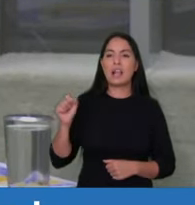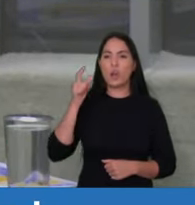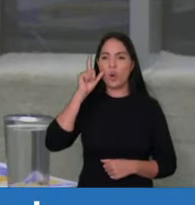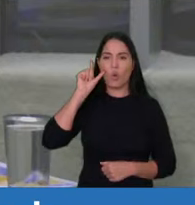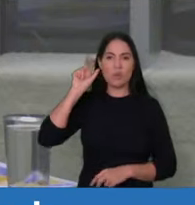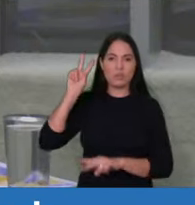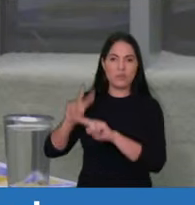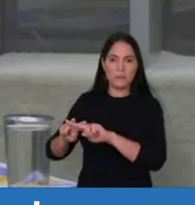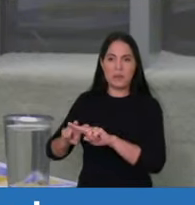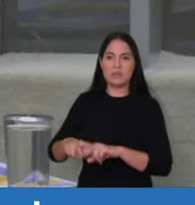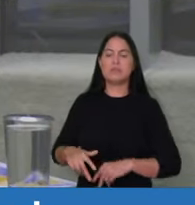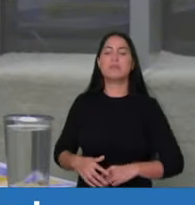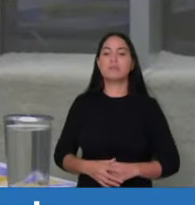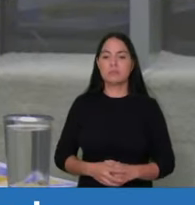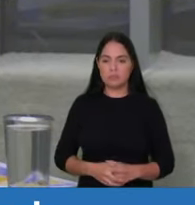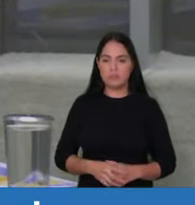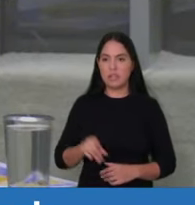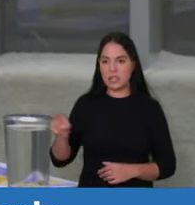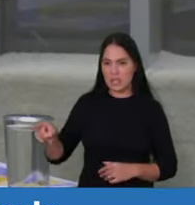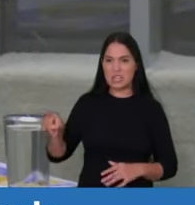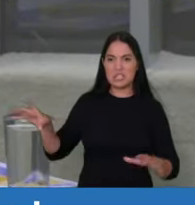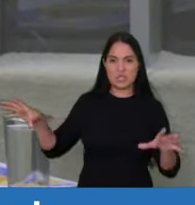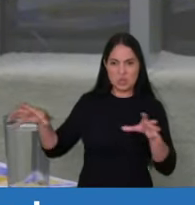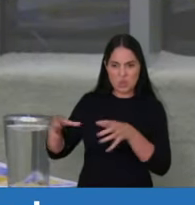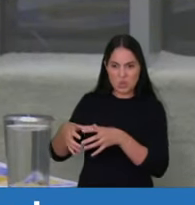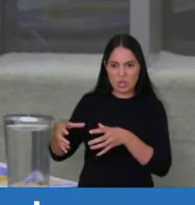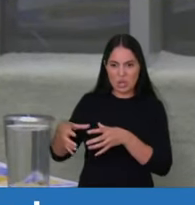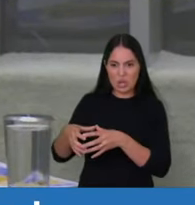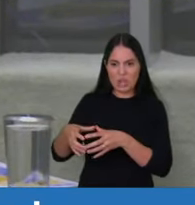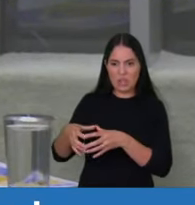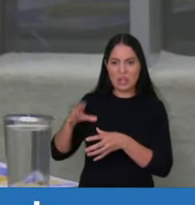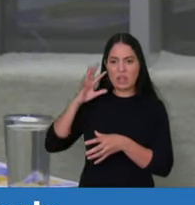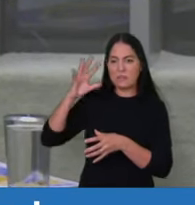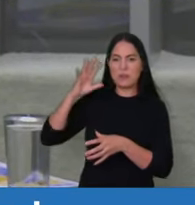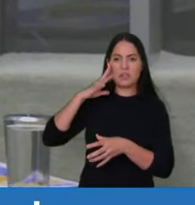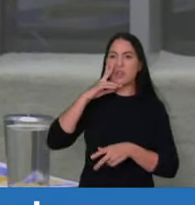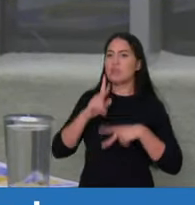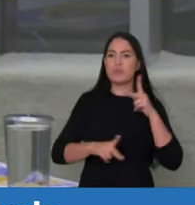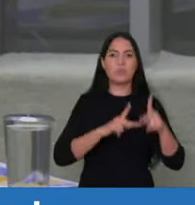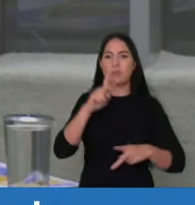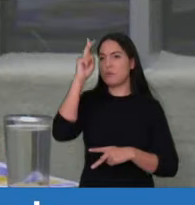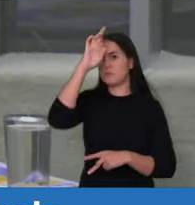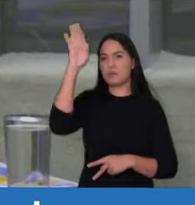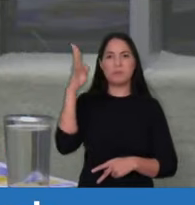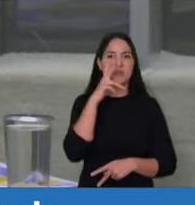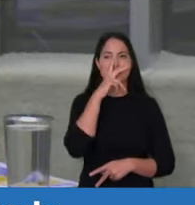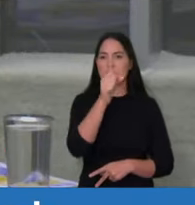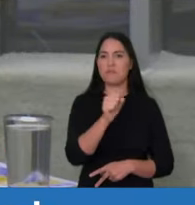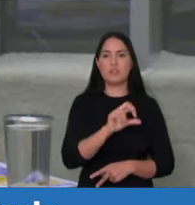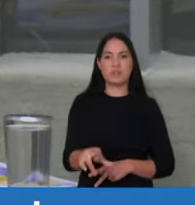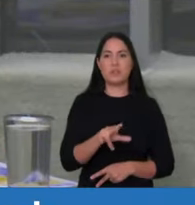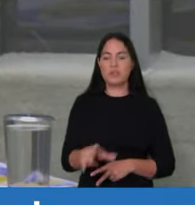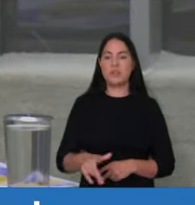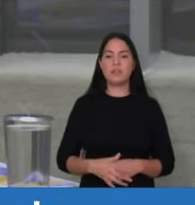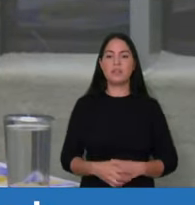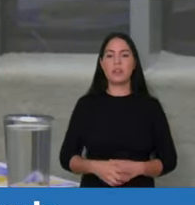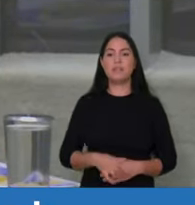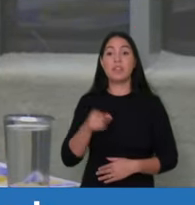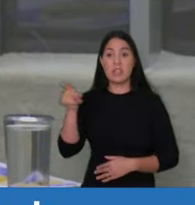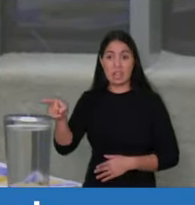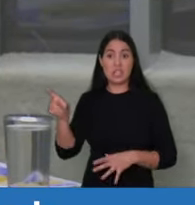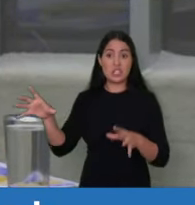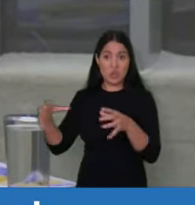participaram disso, eles subestimaram a força do povo brasileiro. É por isso que nós estamos aqui hoje. Eles